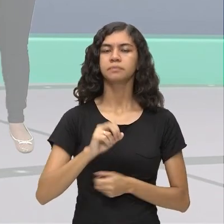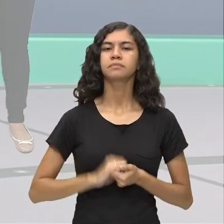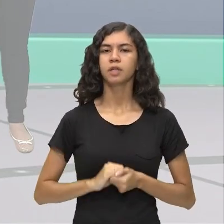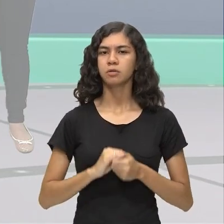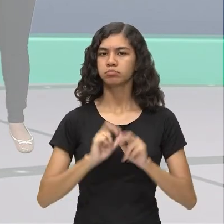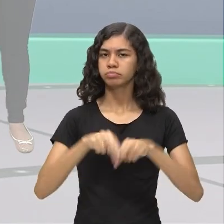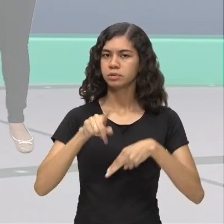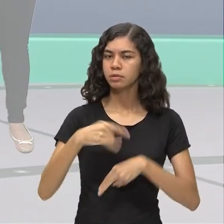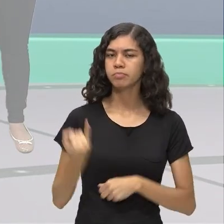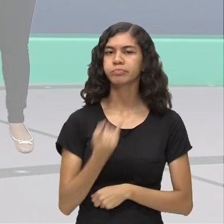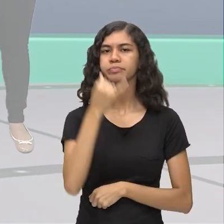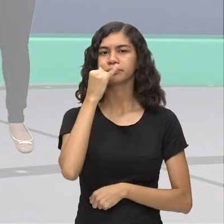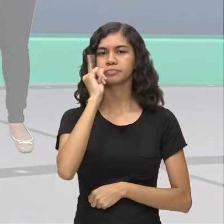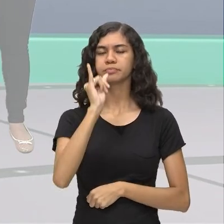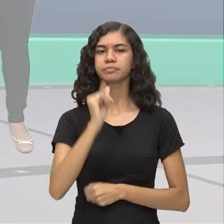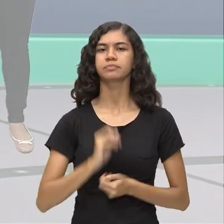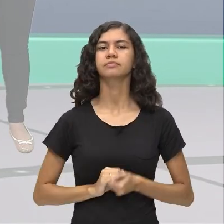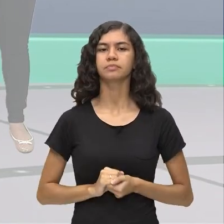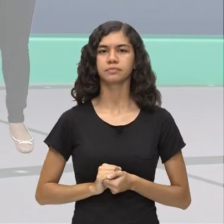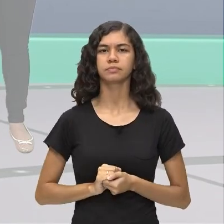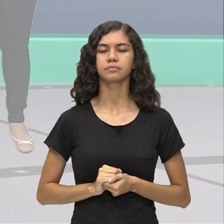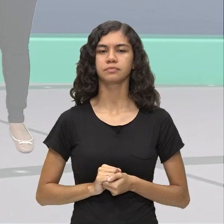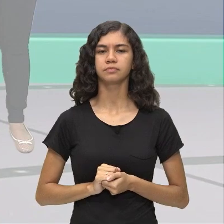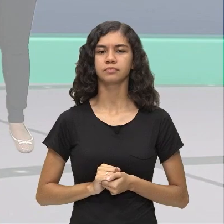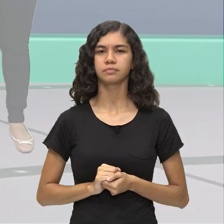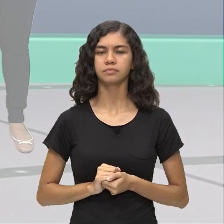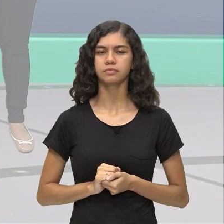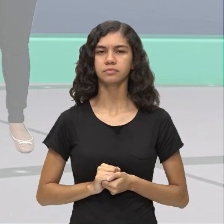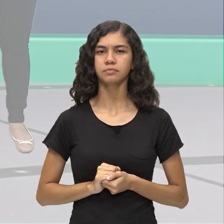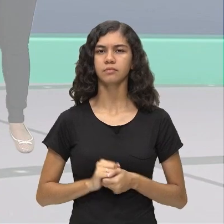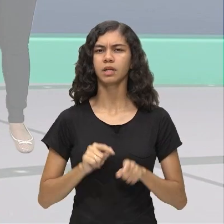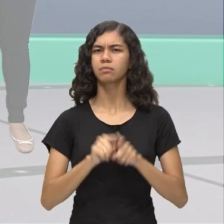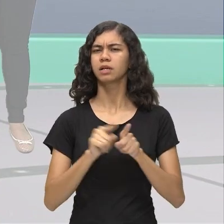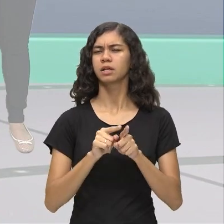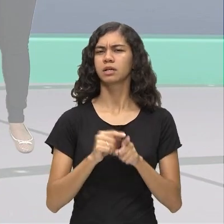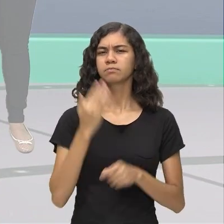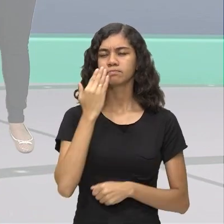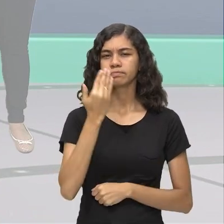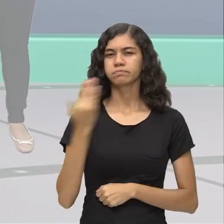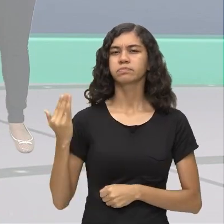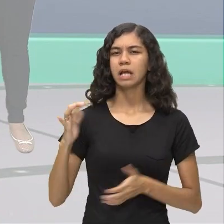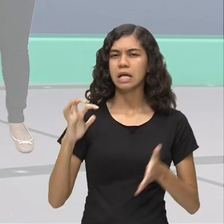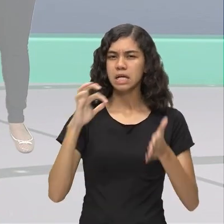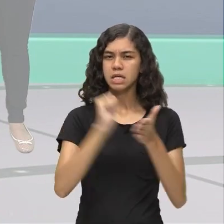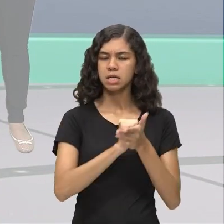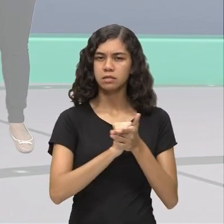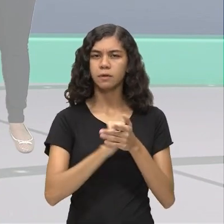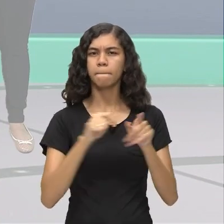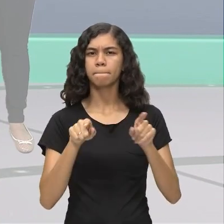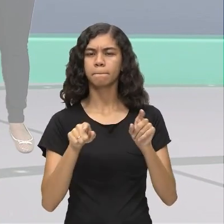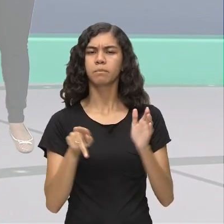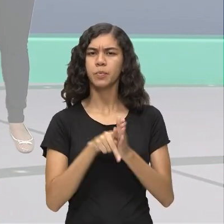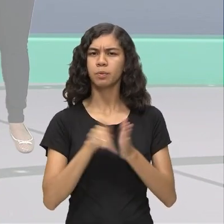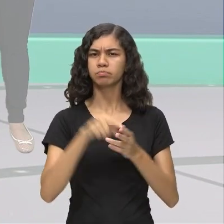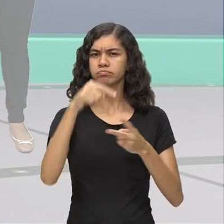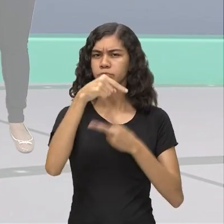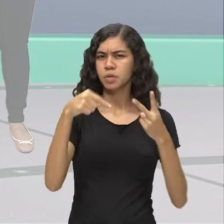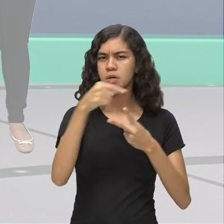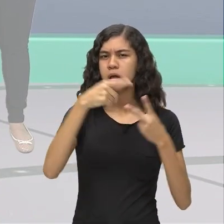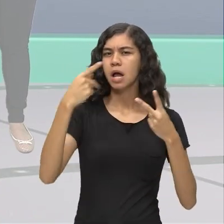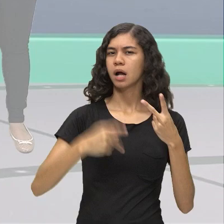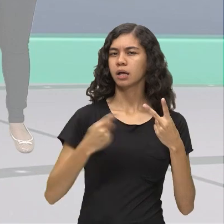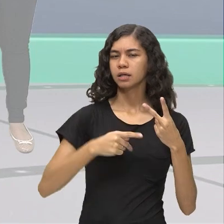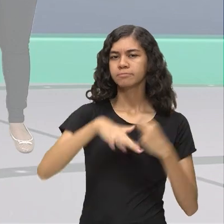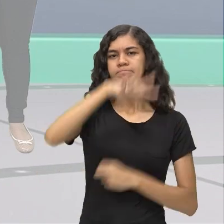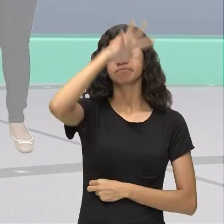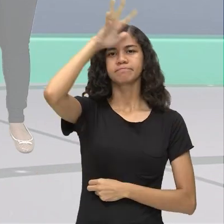prevenção, né? A gente falou ainda dos casos registrados de HIV e de HPV no Amazonas, né? A gente